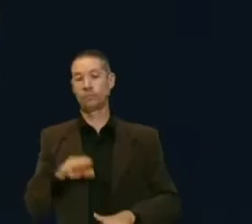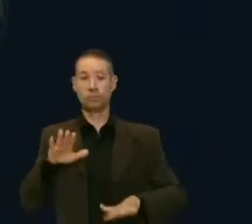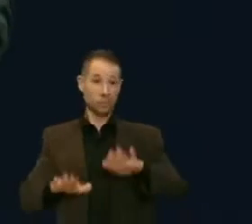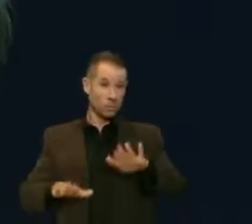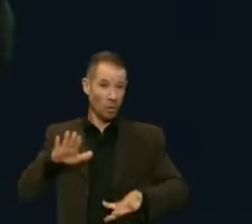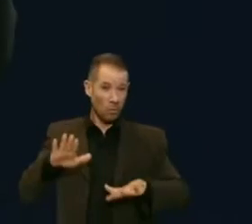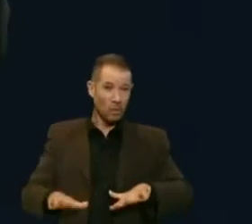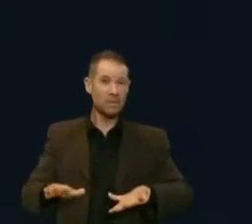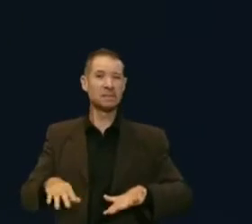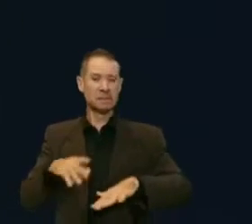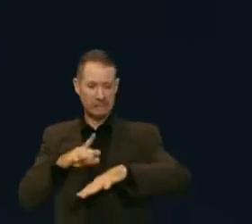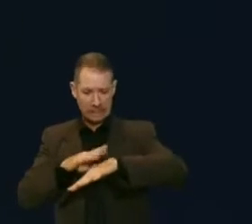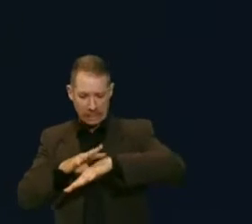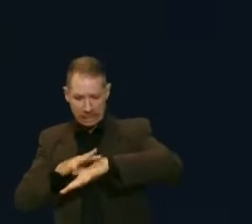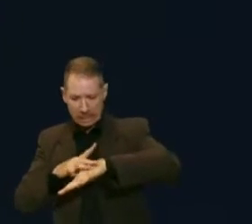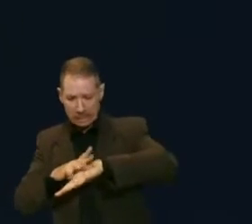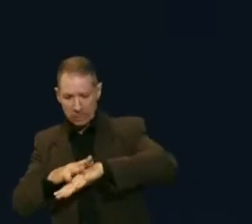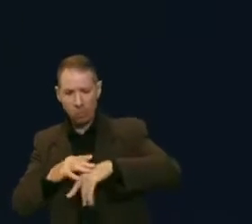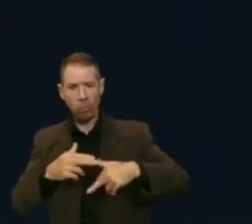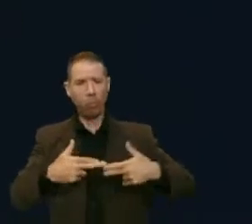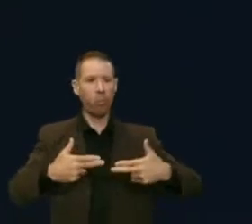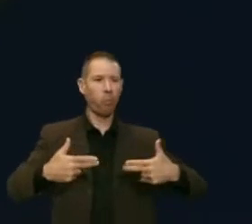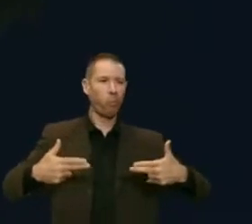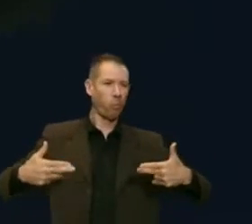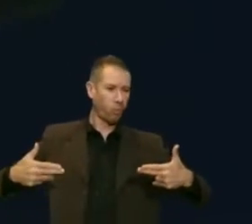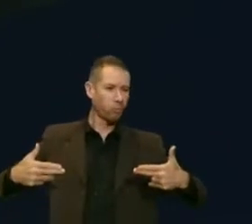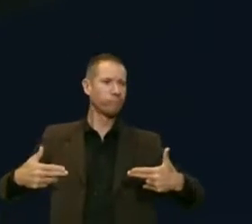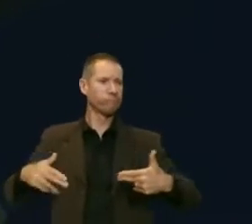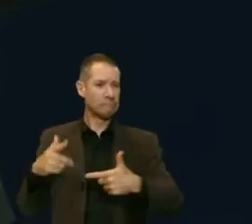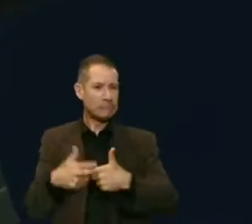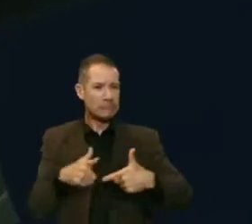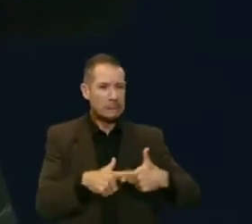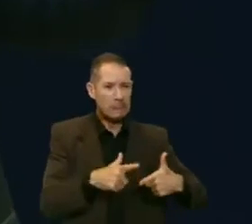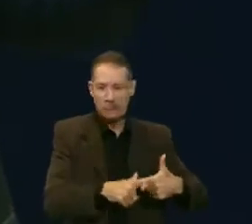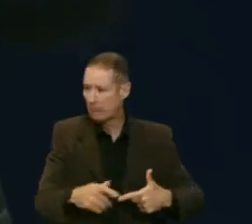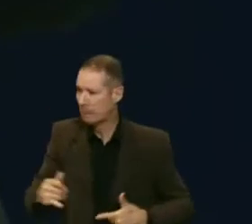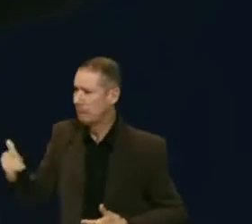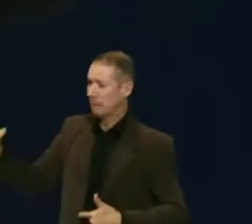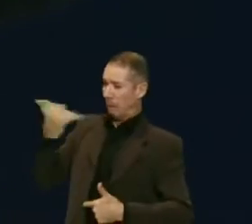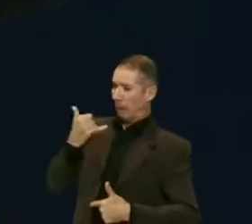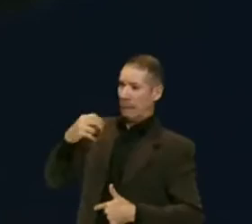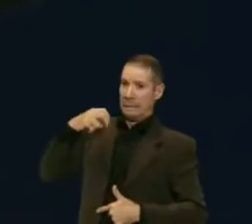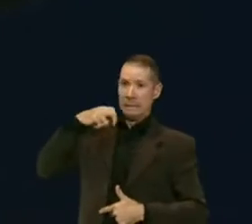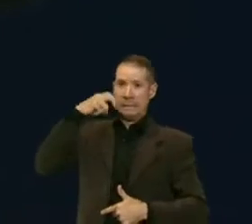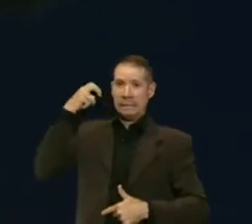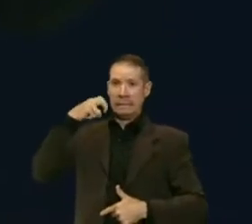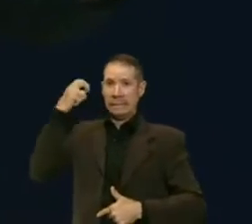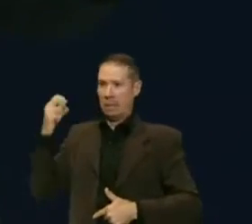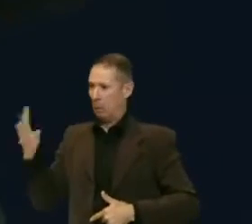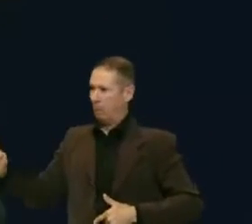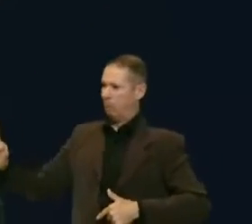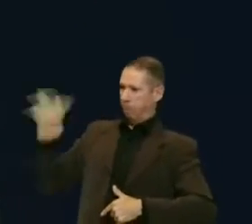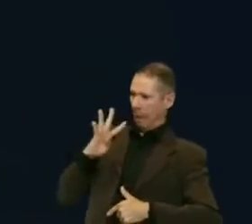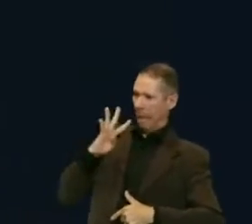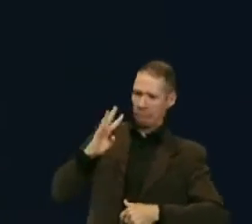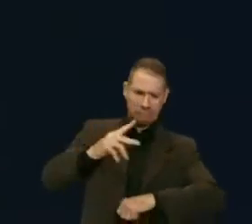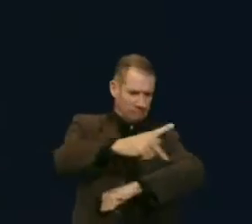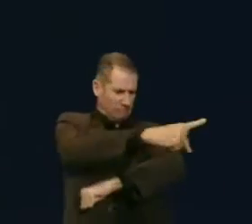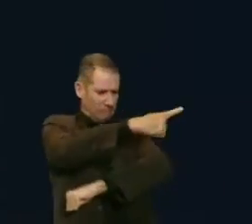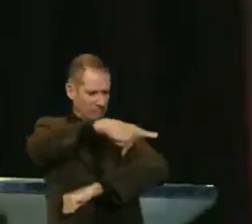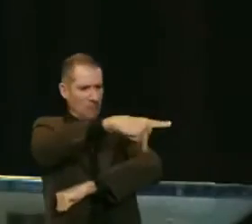Talvez feridas estão abertas. Você foi caluniado, envergonhado, em praça